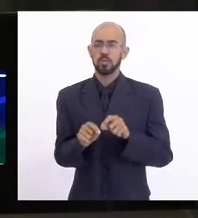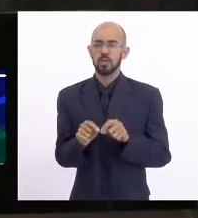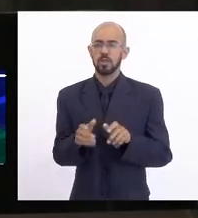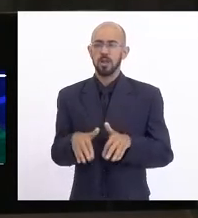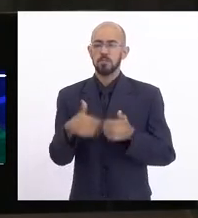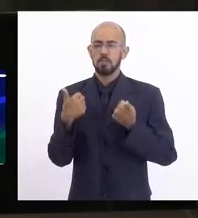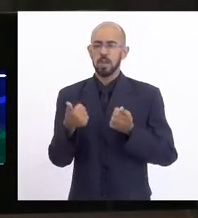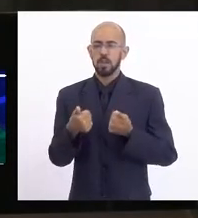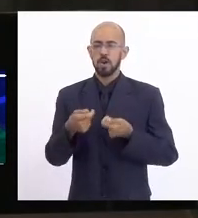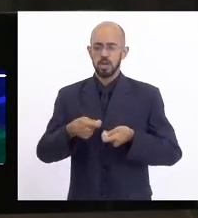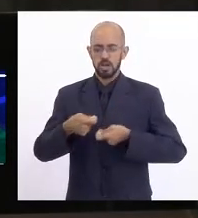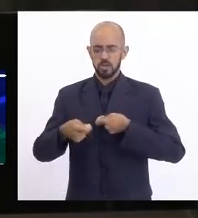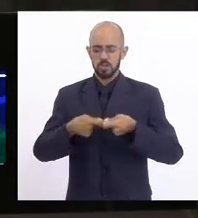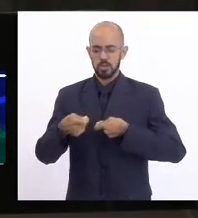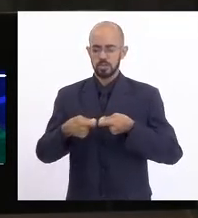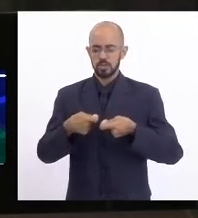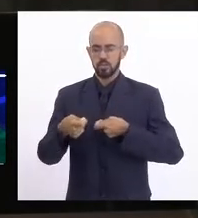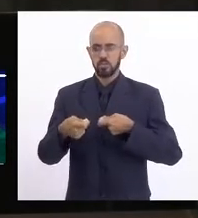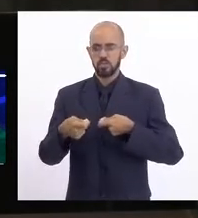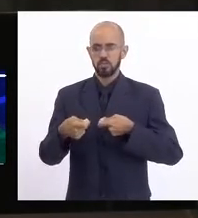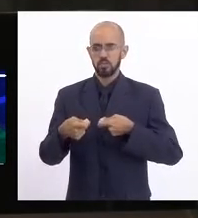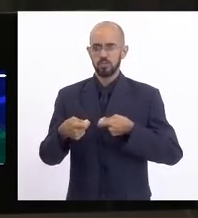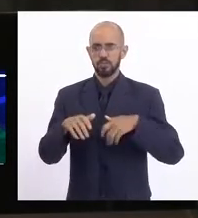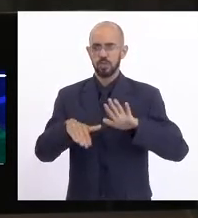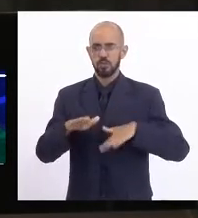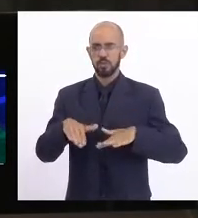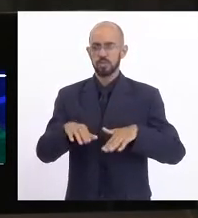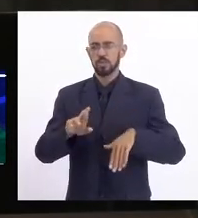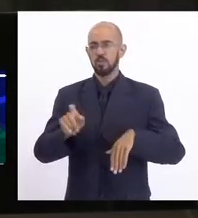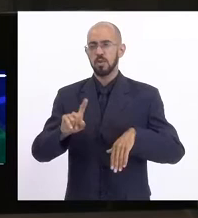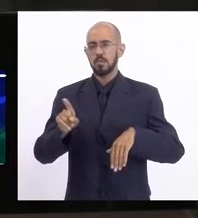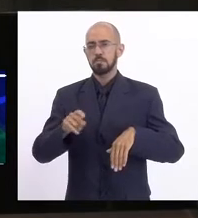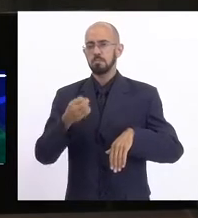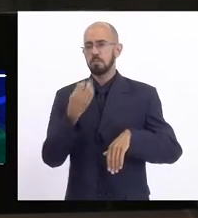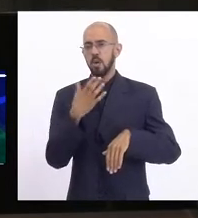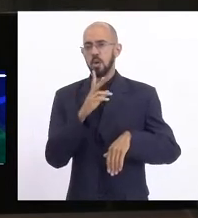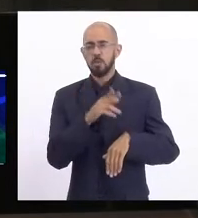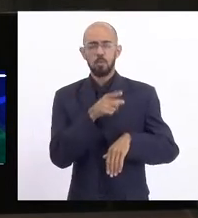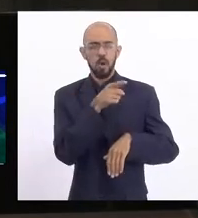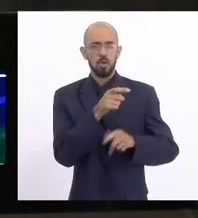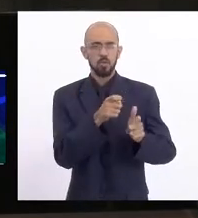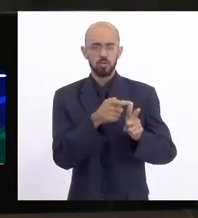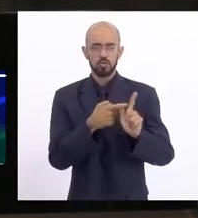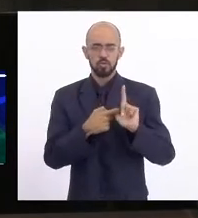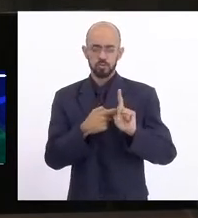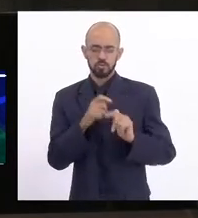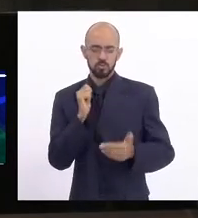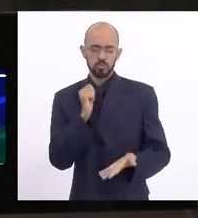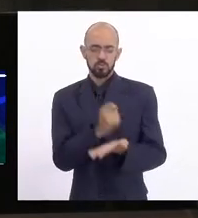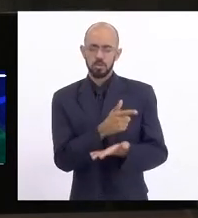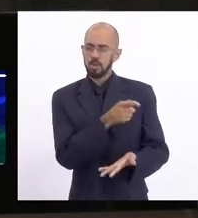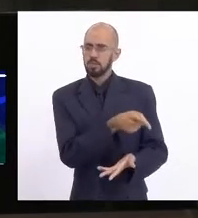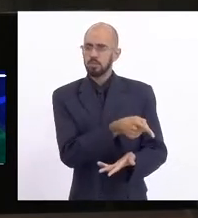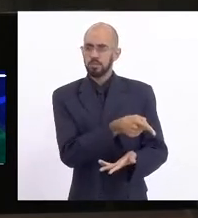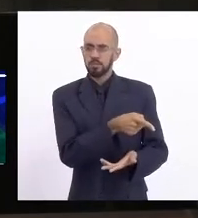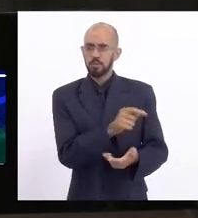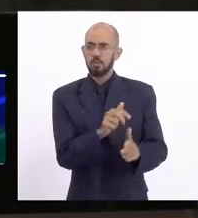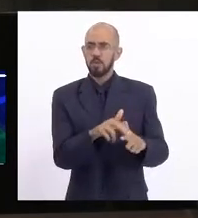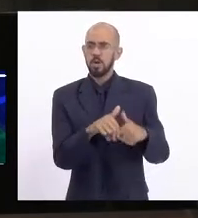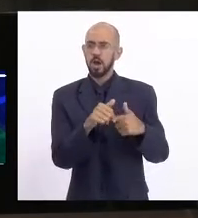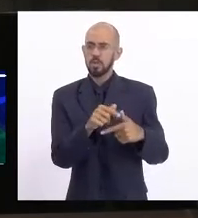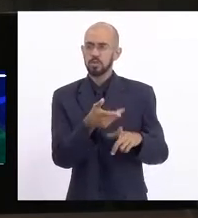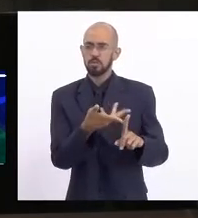melhor negociação possível, talvez não tão boa quanto os credores da Operação Delaware, por conta do mérito deles na